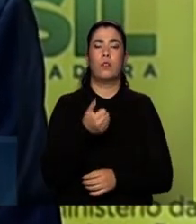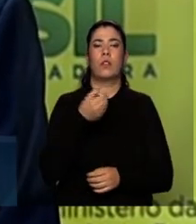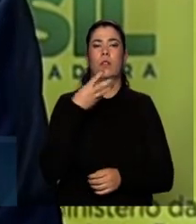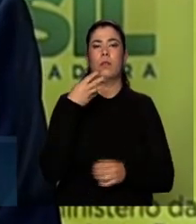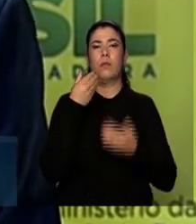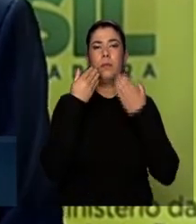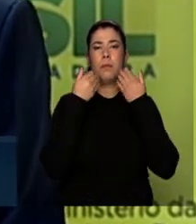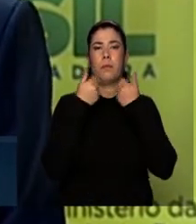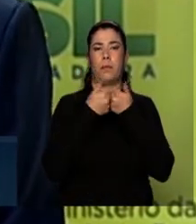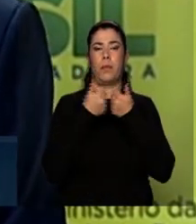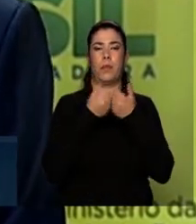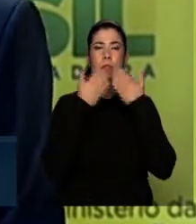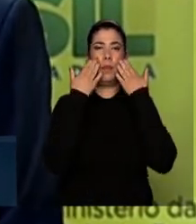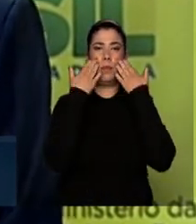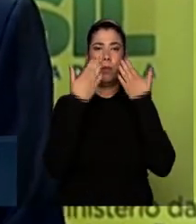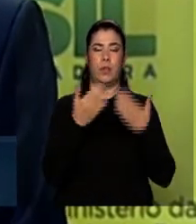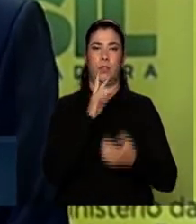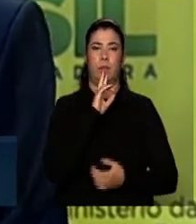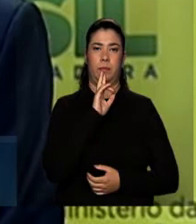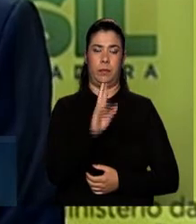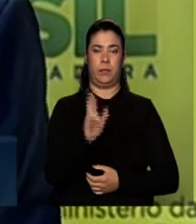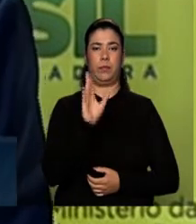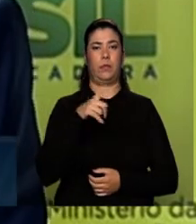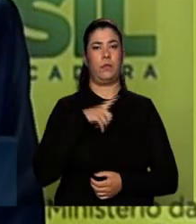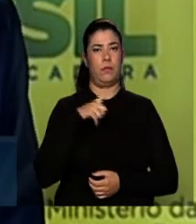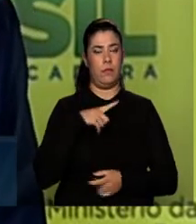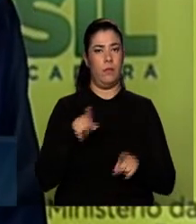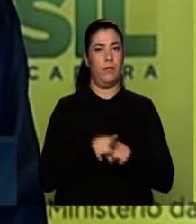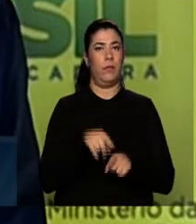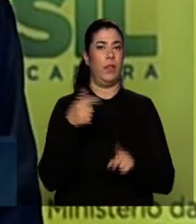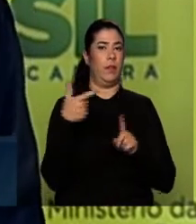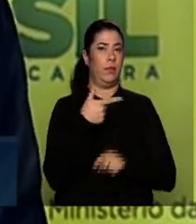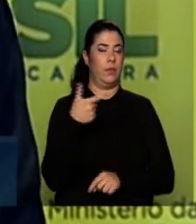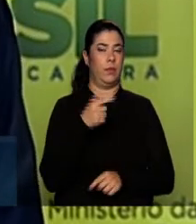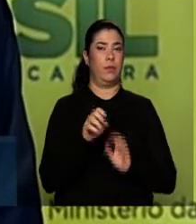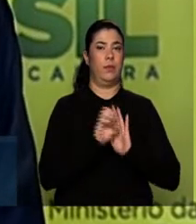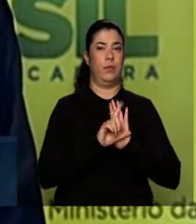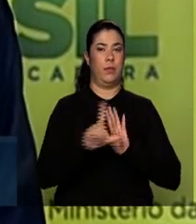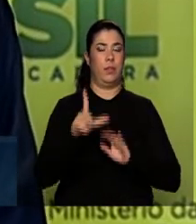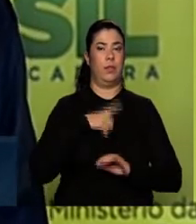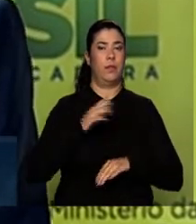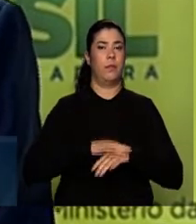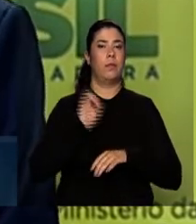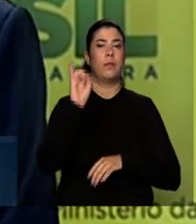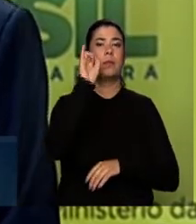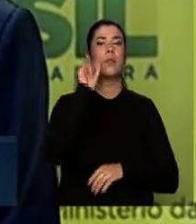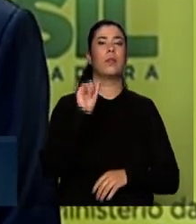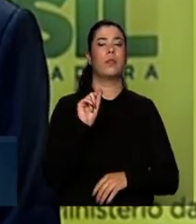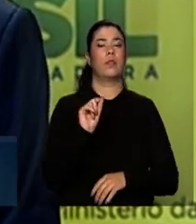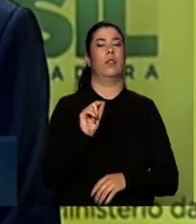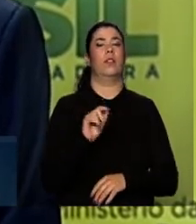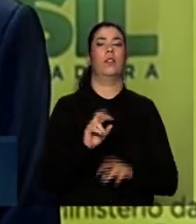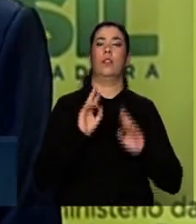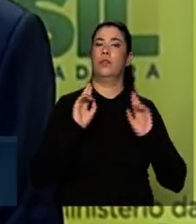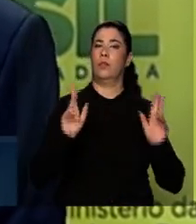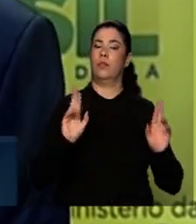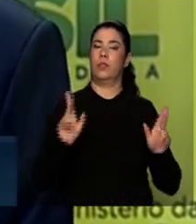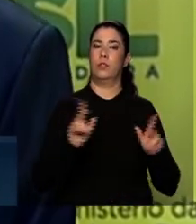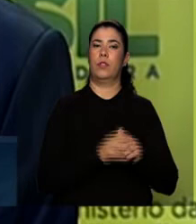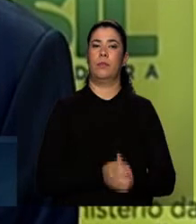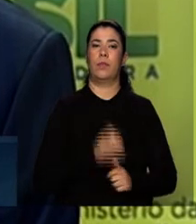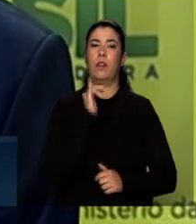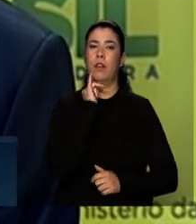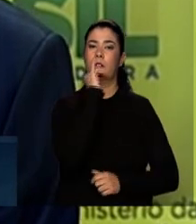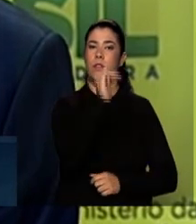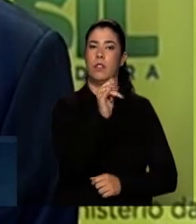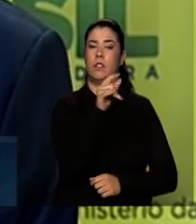próximo da apresentação dos resultados, já fez, e que esse segundo edital tem de mais importante. Ao invés de dizer para as